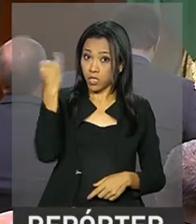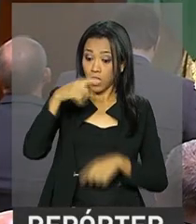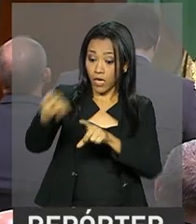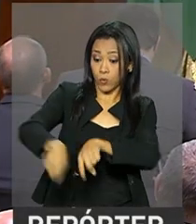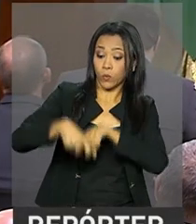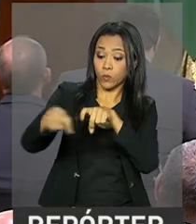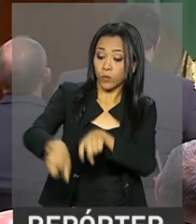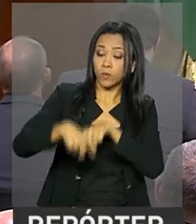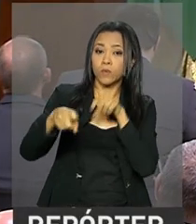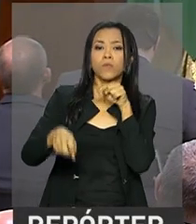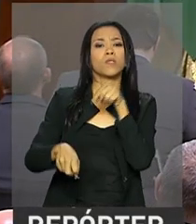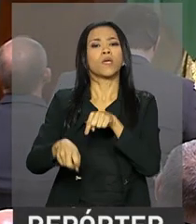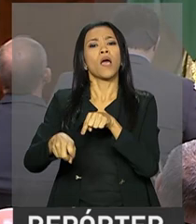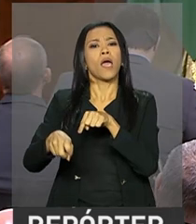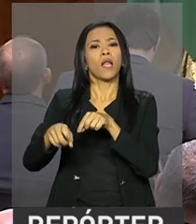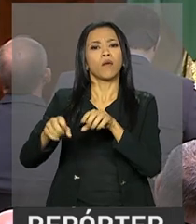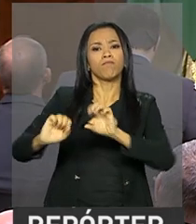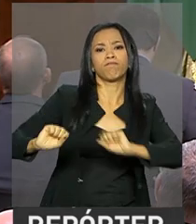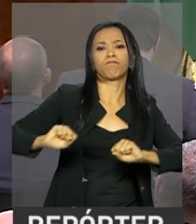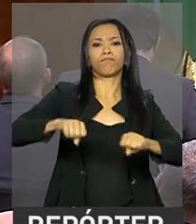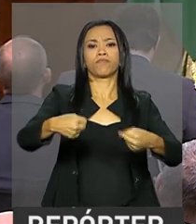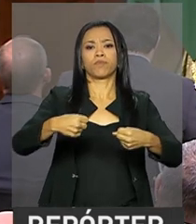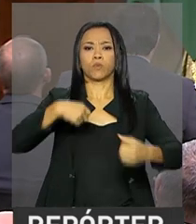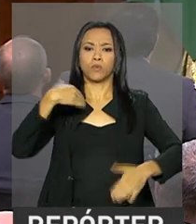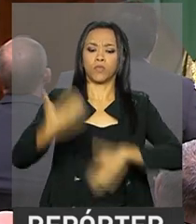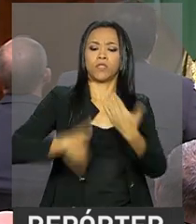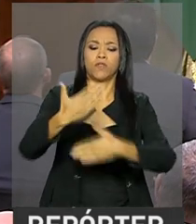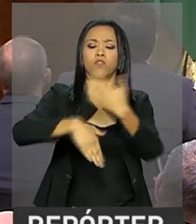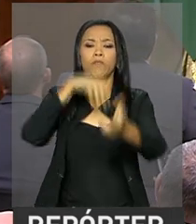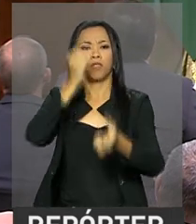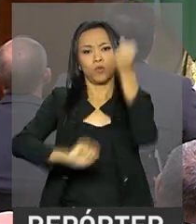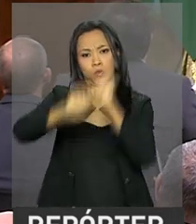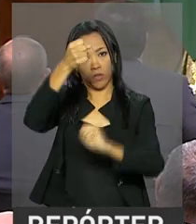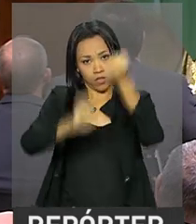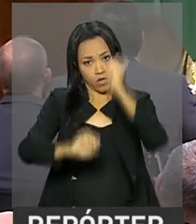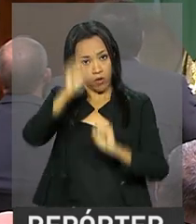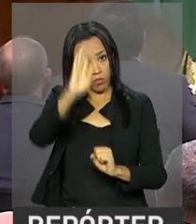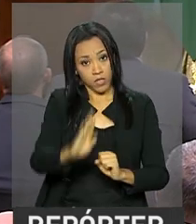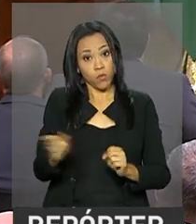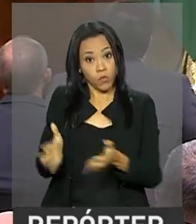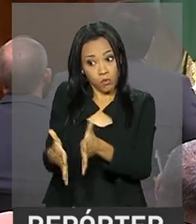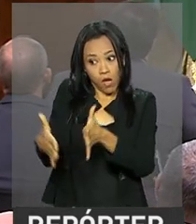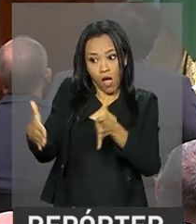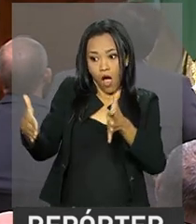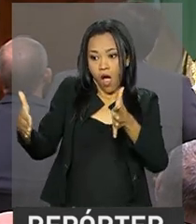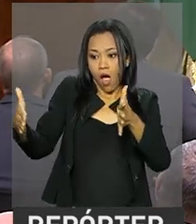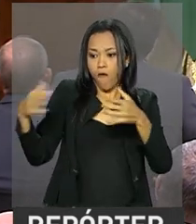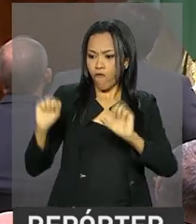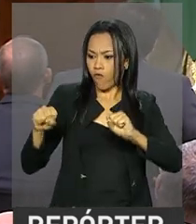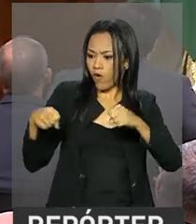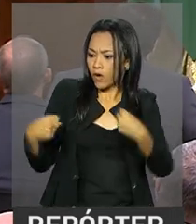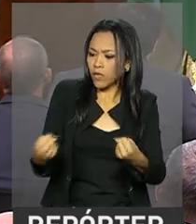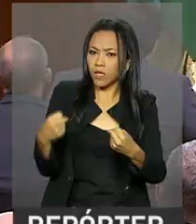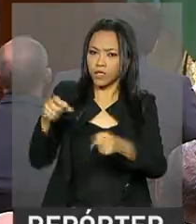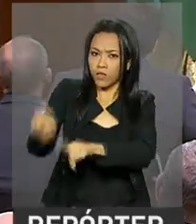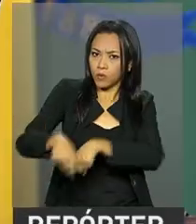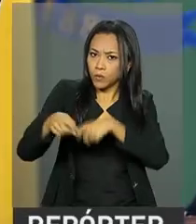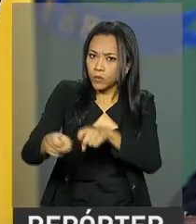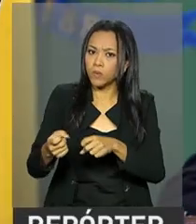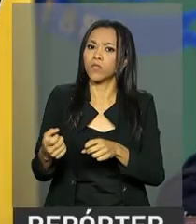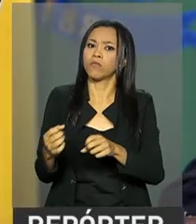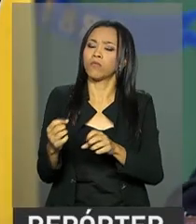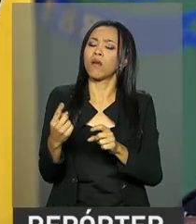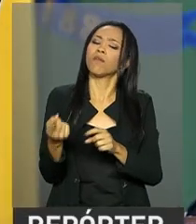geradora também do desenvolvimento industrial no nosso país. Na medida que a agricultura cresce, se fortalece, aumenta, na